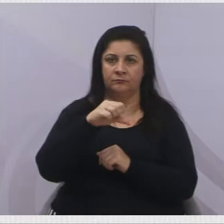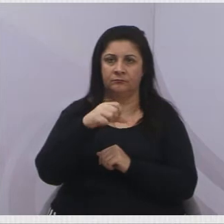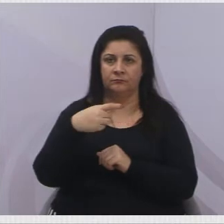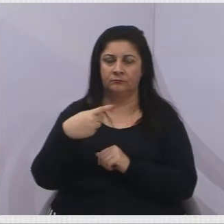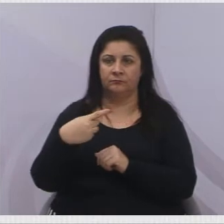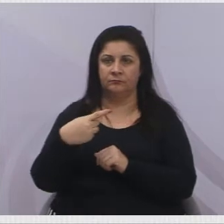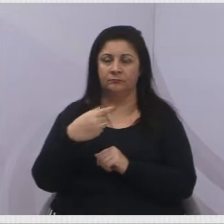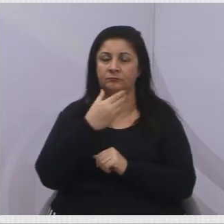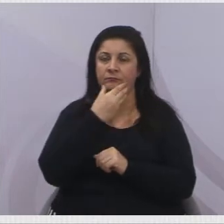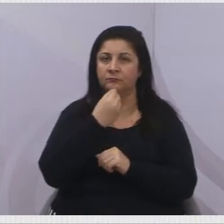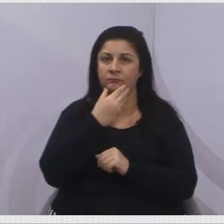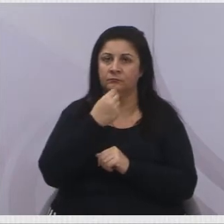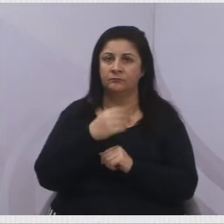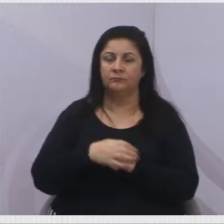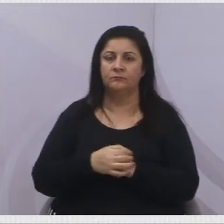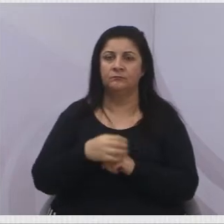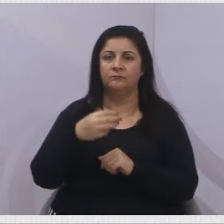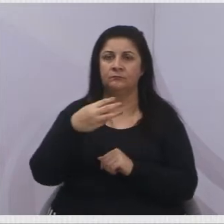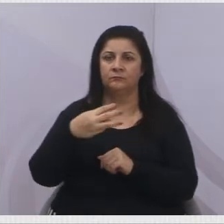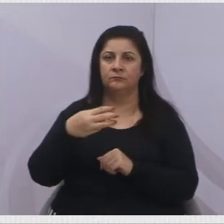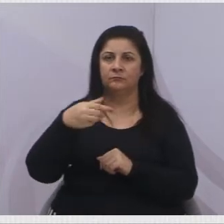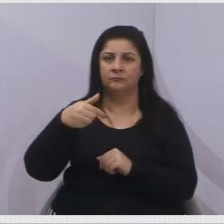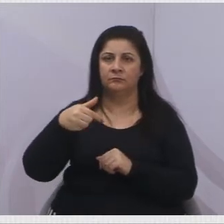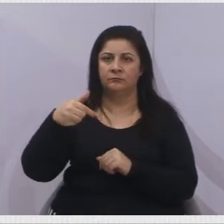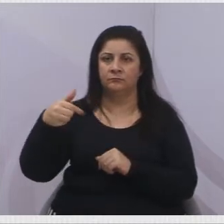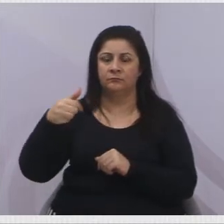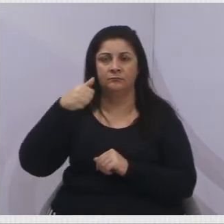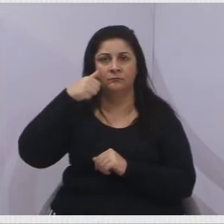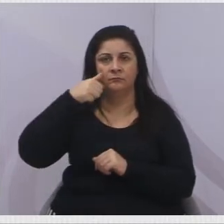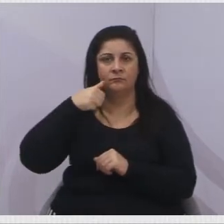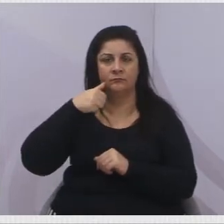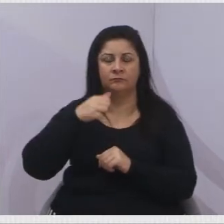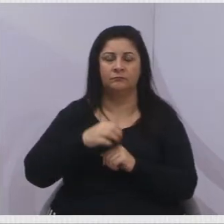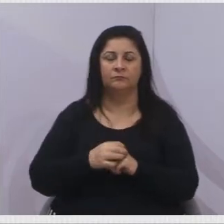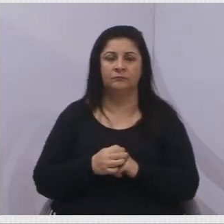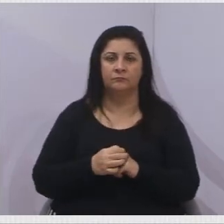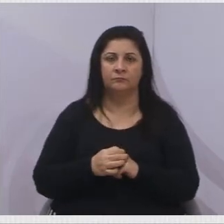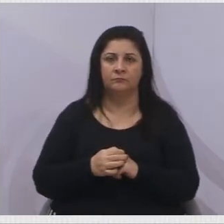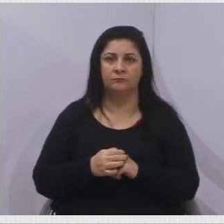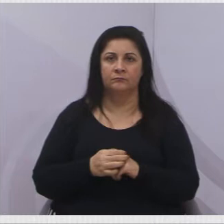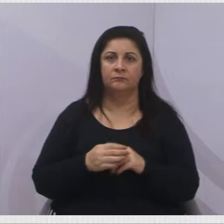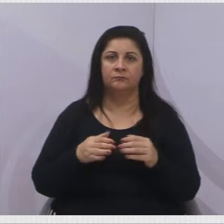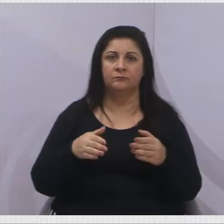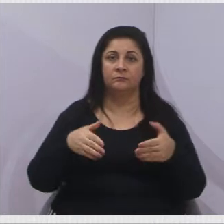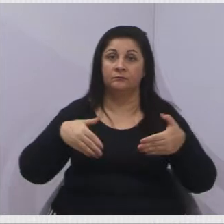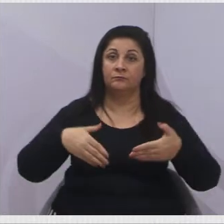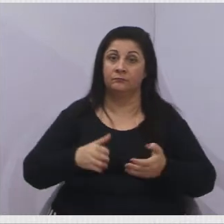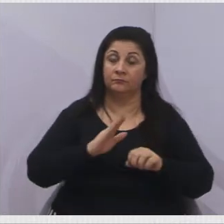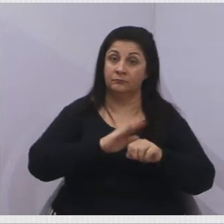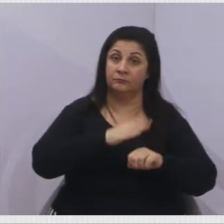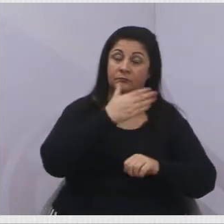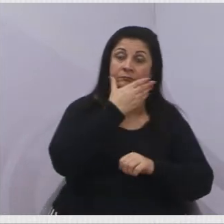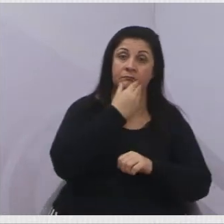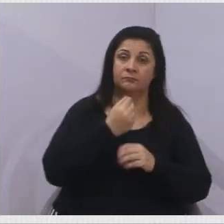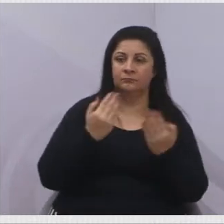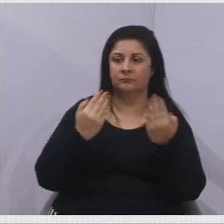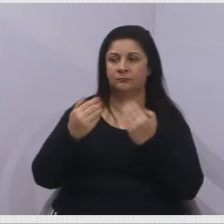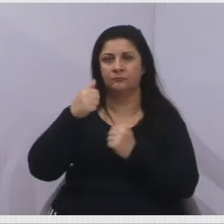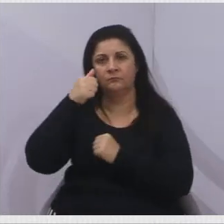e 377 do sexo feminino. Portanto, nasceram mais homens do que mulheres. E